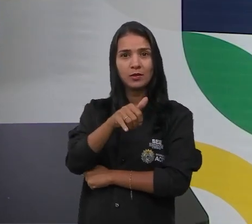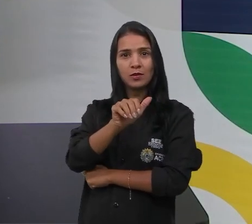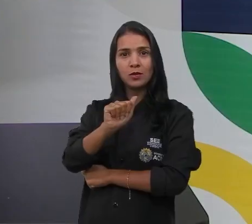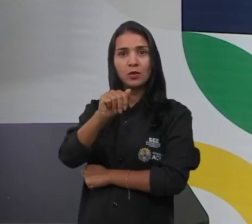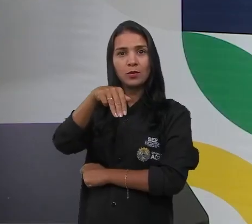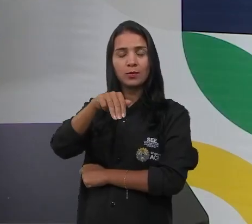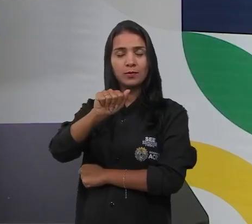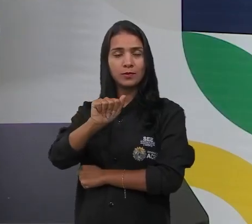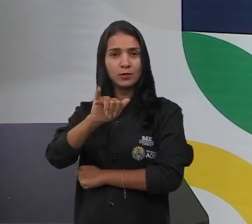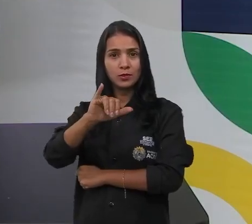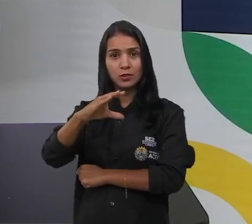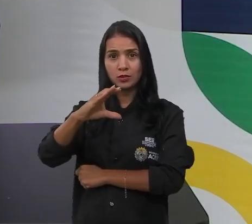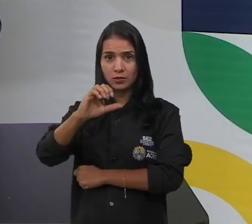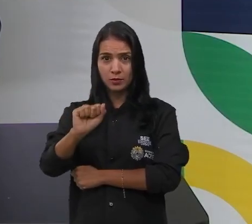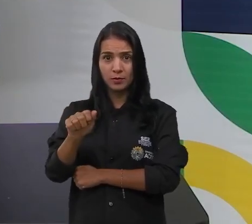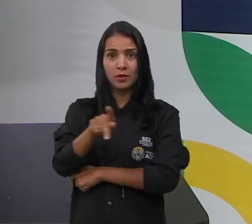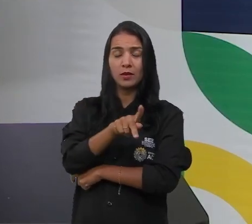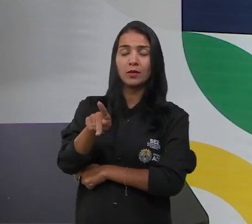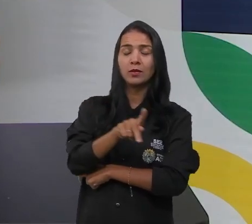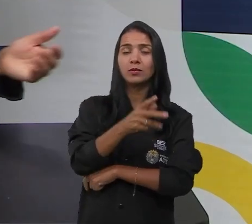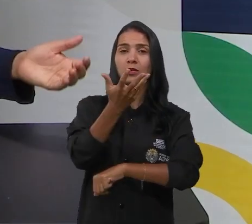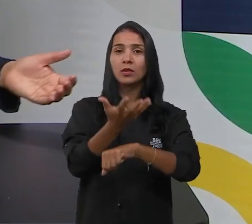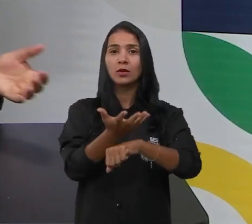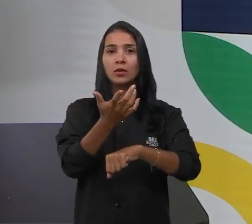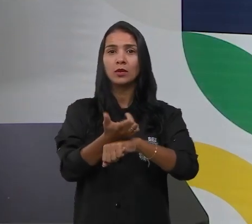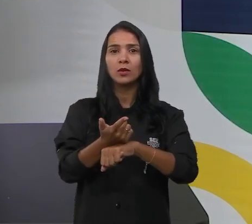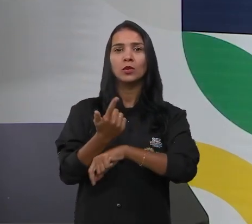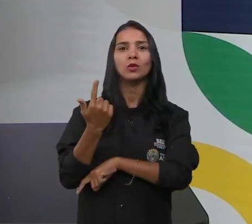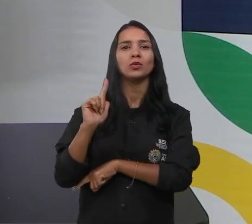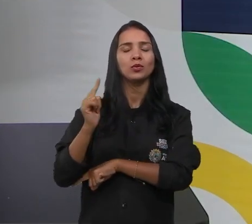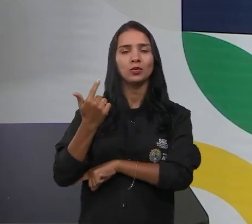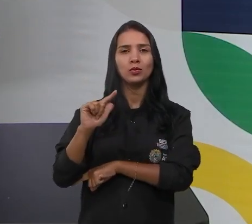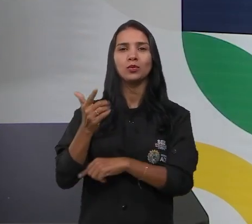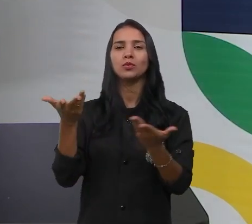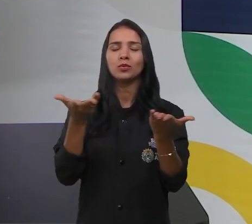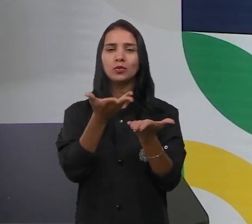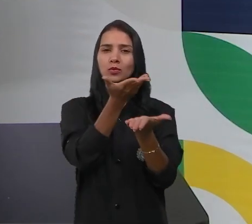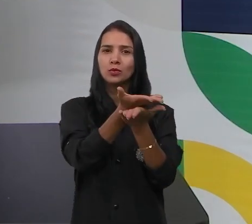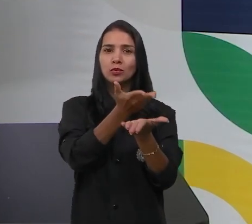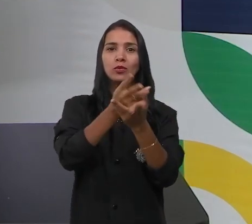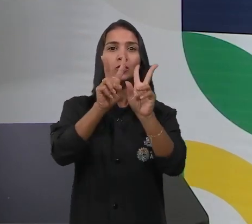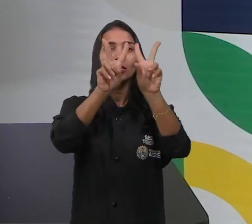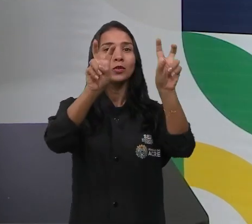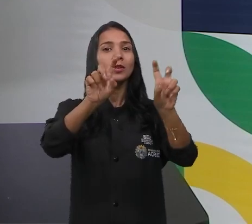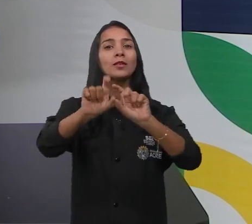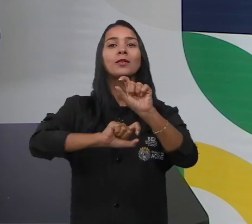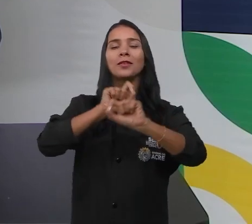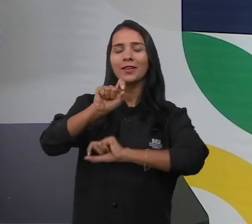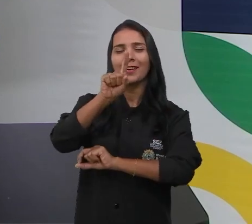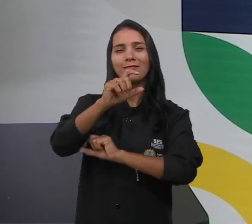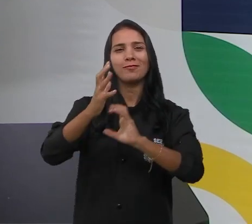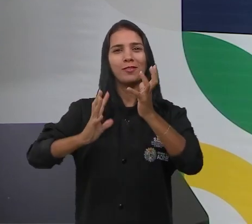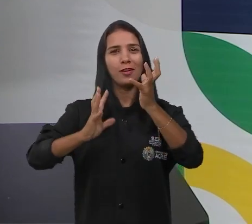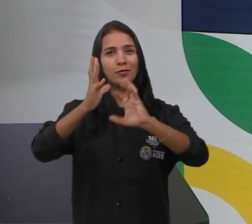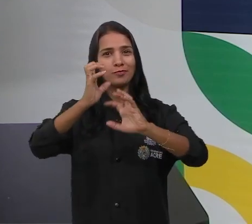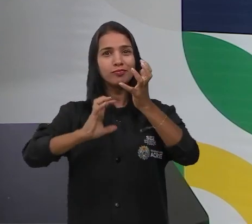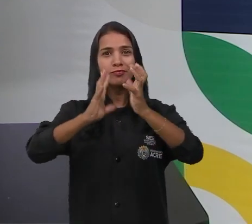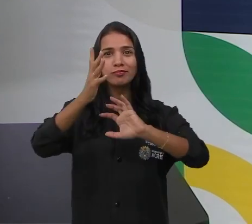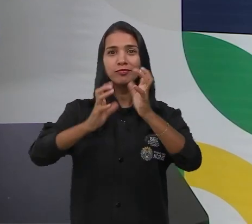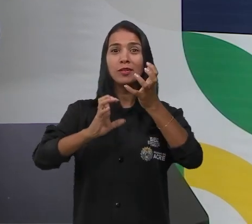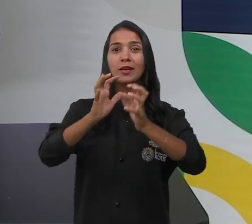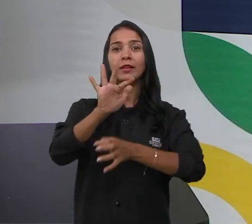sou professora de Geografia e hoje a nossa aula tem como tema a Guerra Fria e o